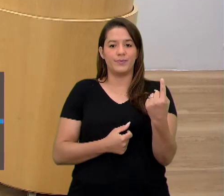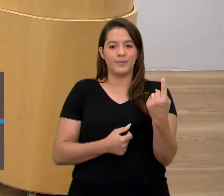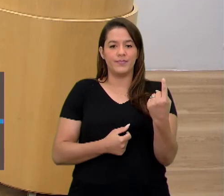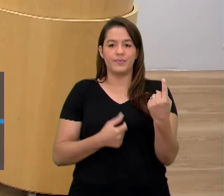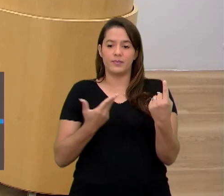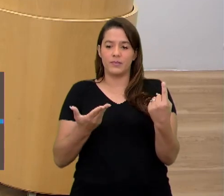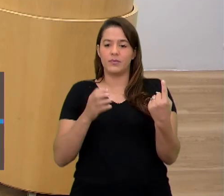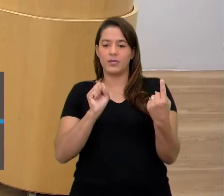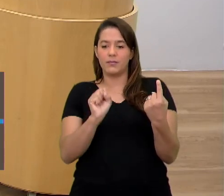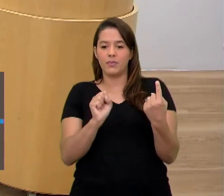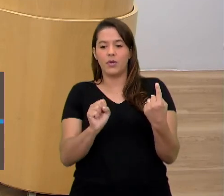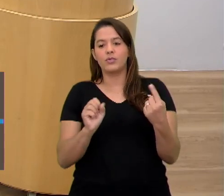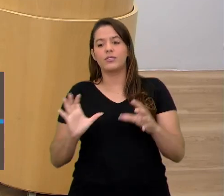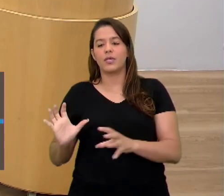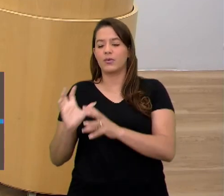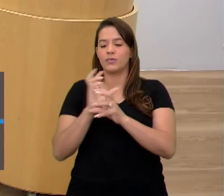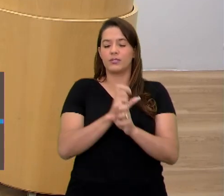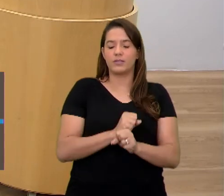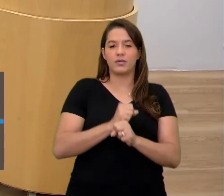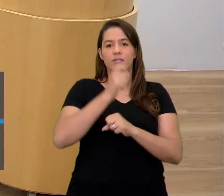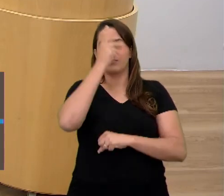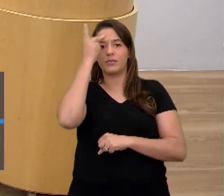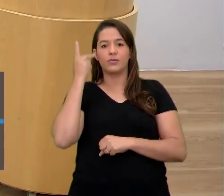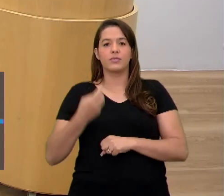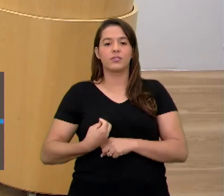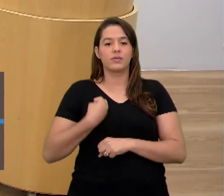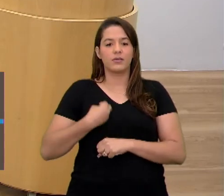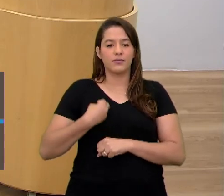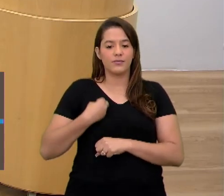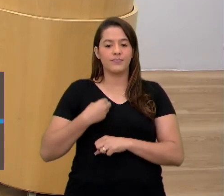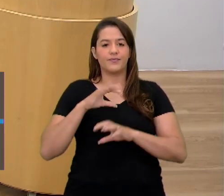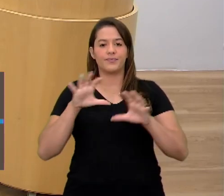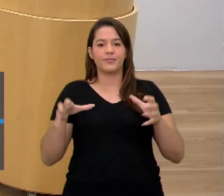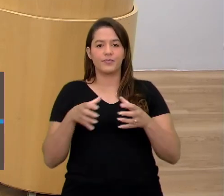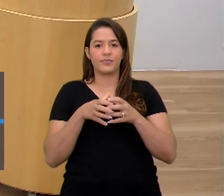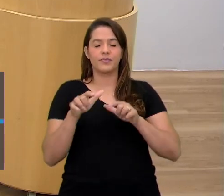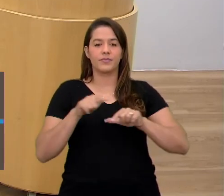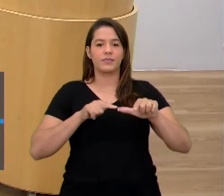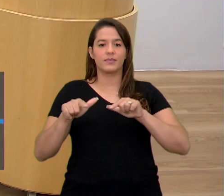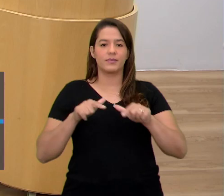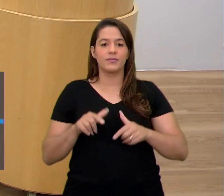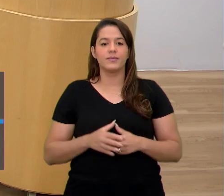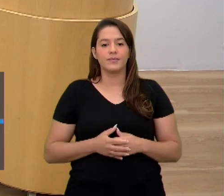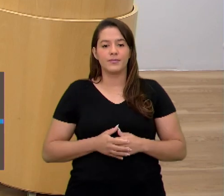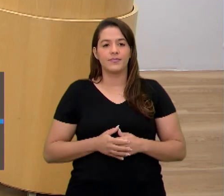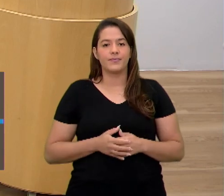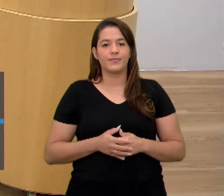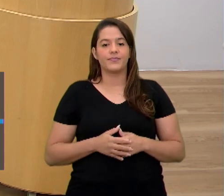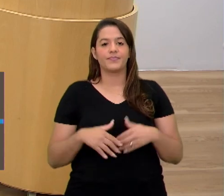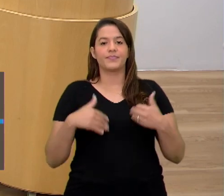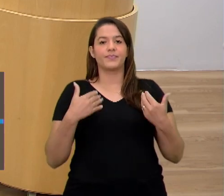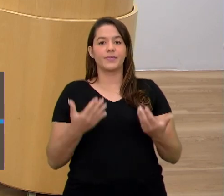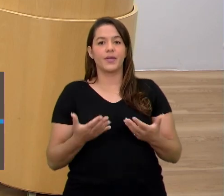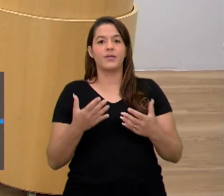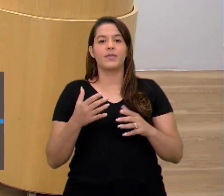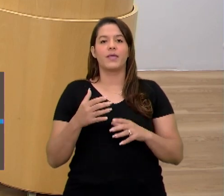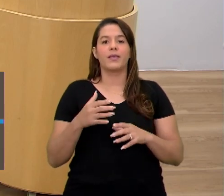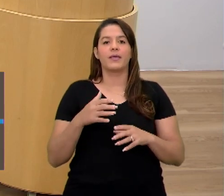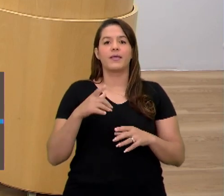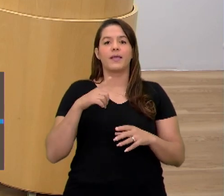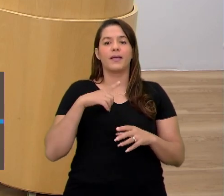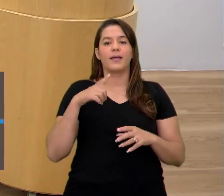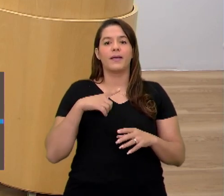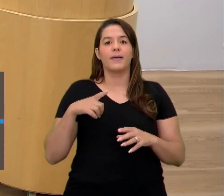a isso em função do quê? Da quantidade de pessoas que habitam e que estão na força de trabalho. Né? Então, assim, as prefeituras, né,